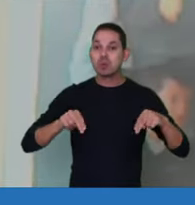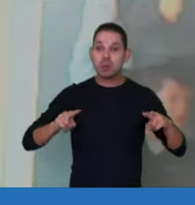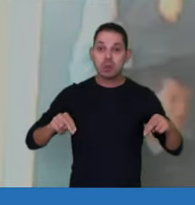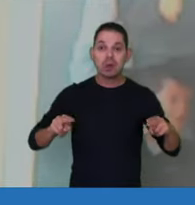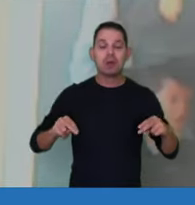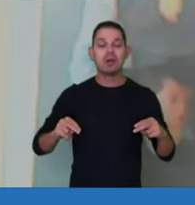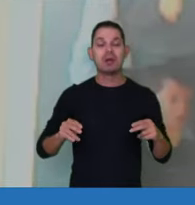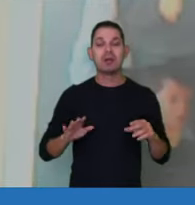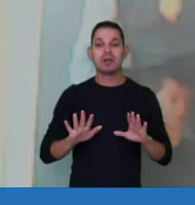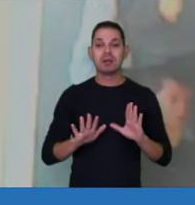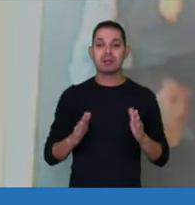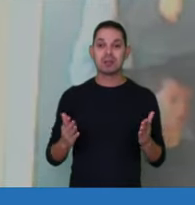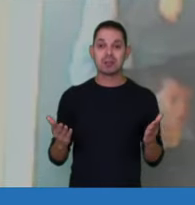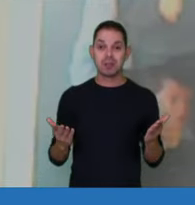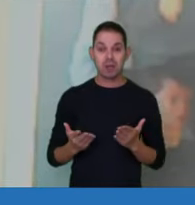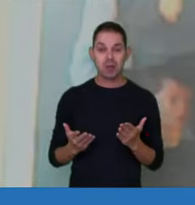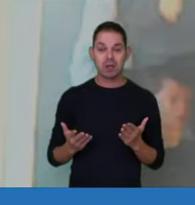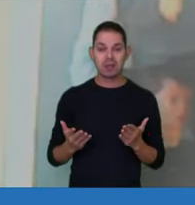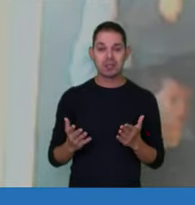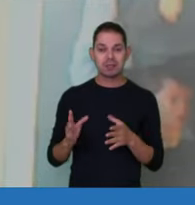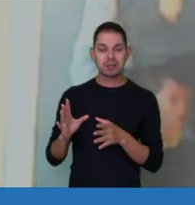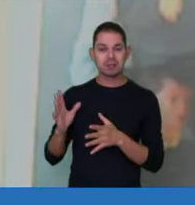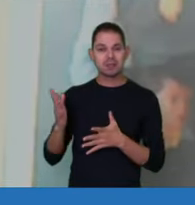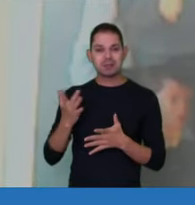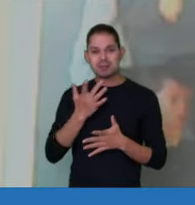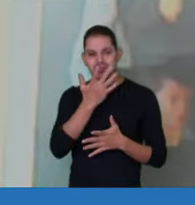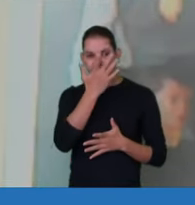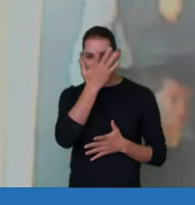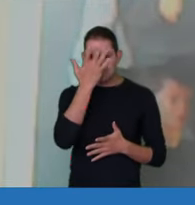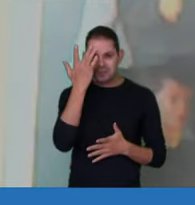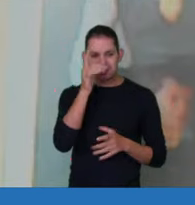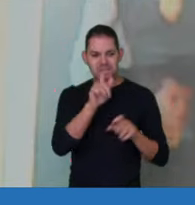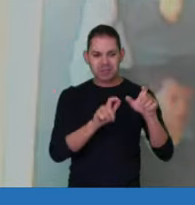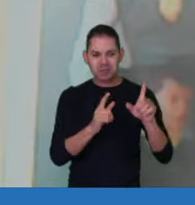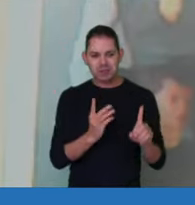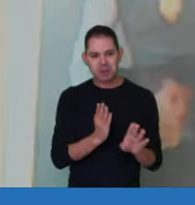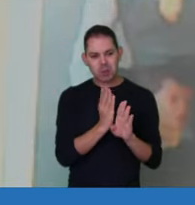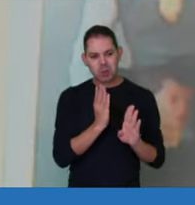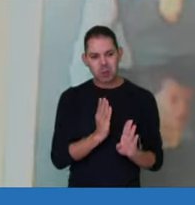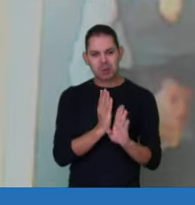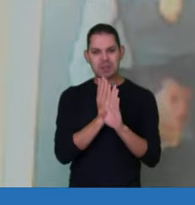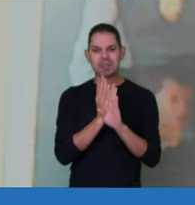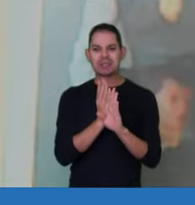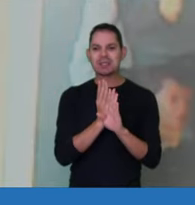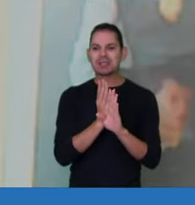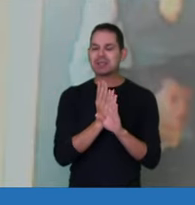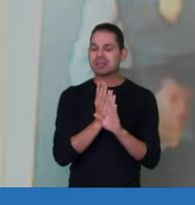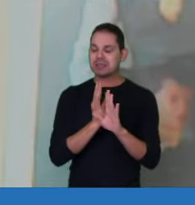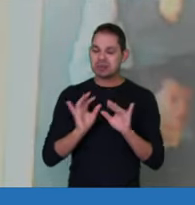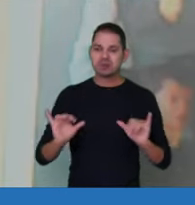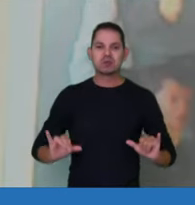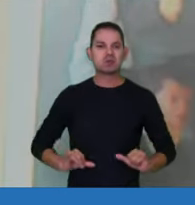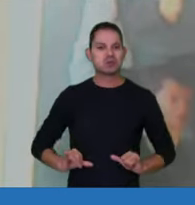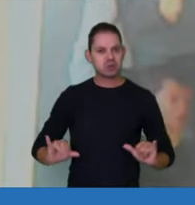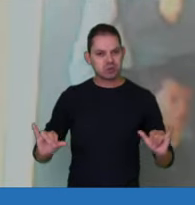olhando para esse cenário todo, é muito maior.